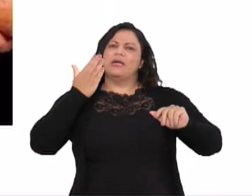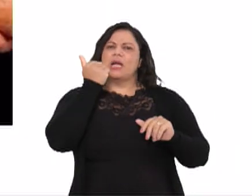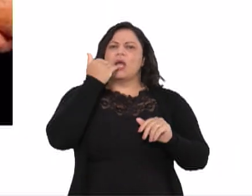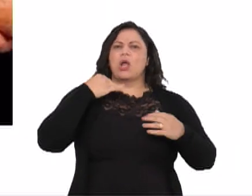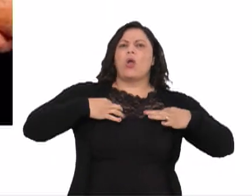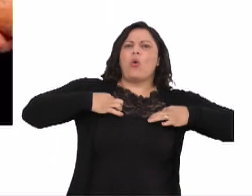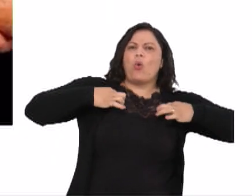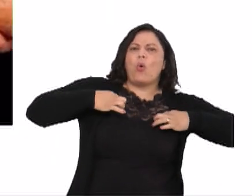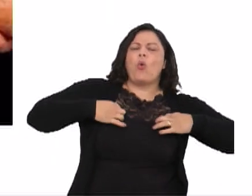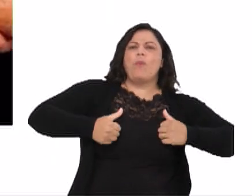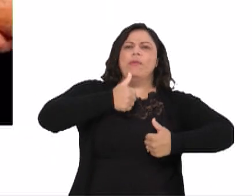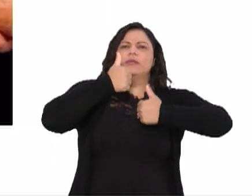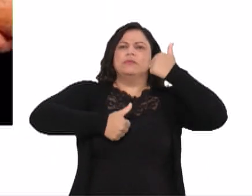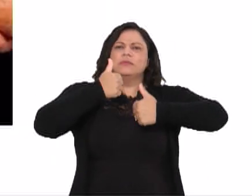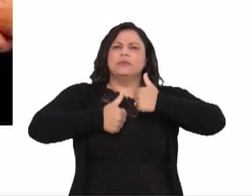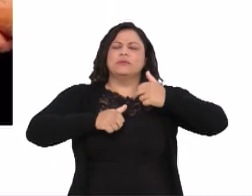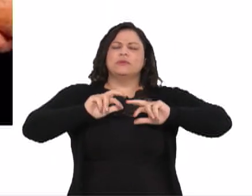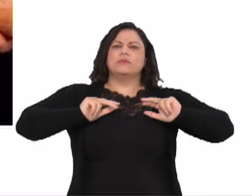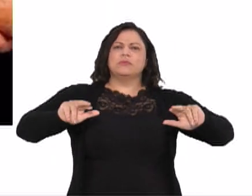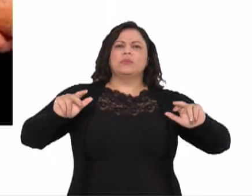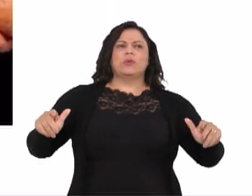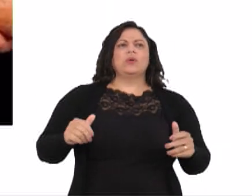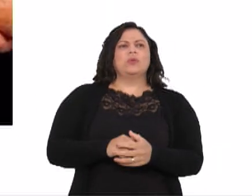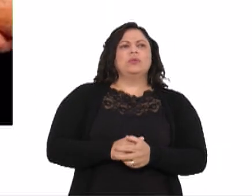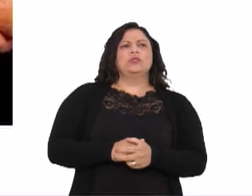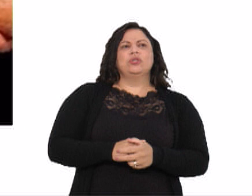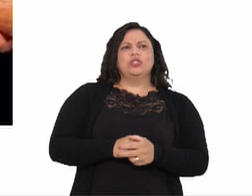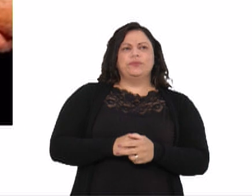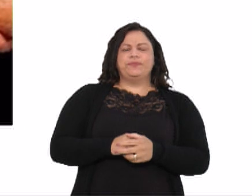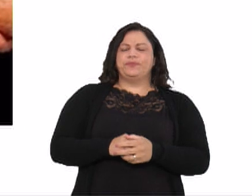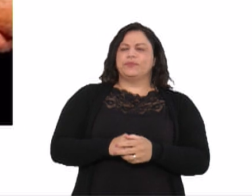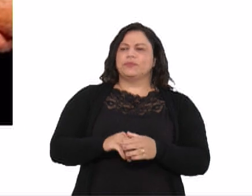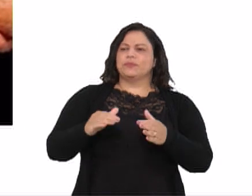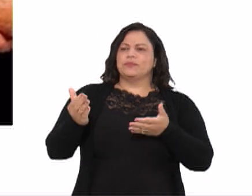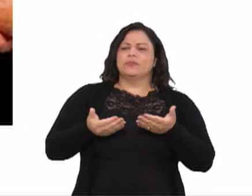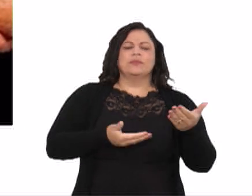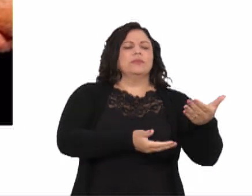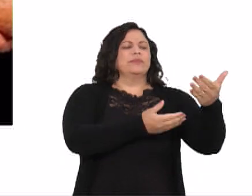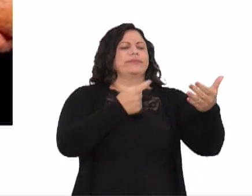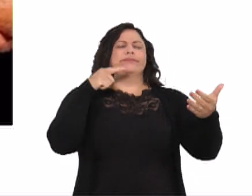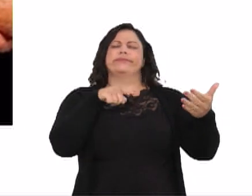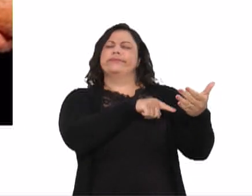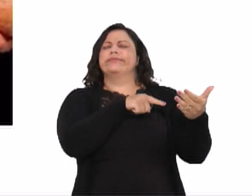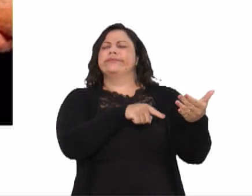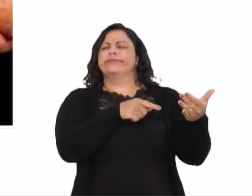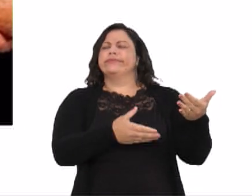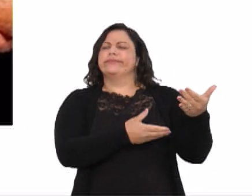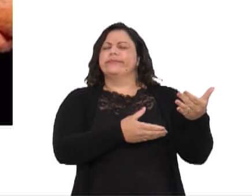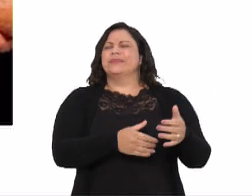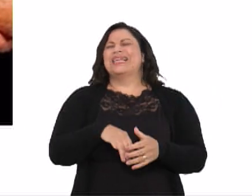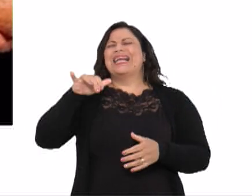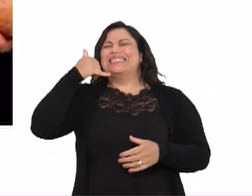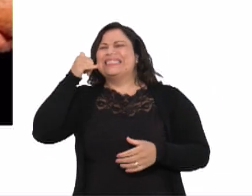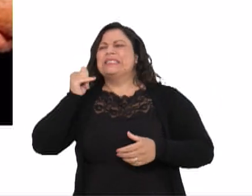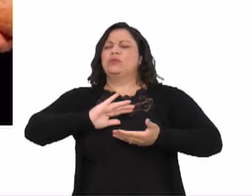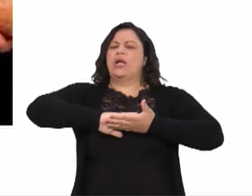os esportes, é colocar ela para usar celulares e